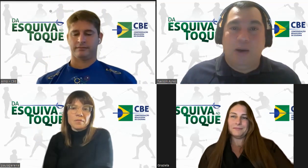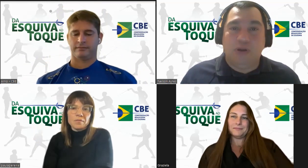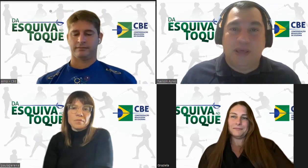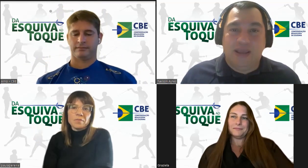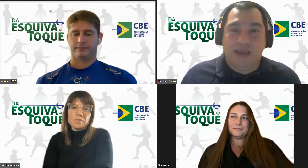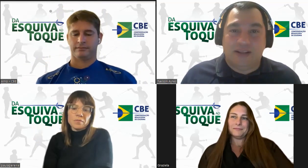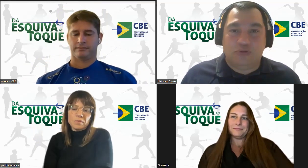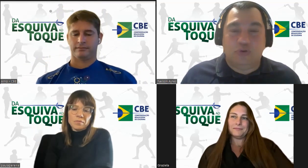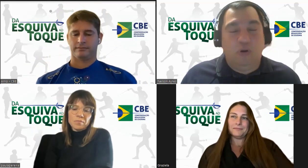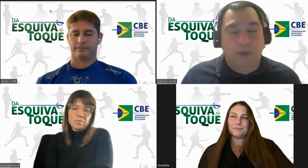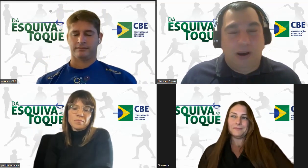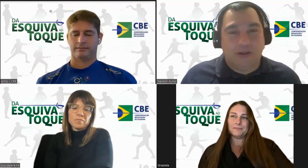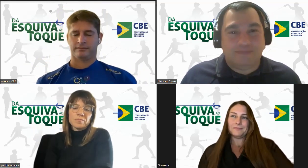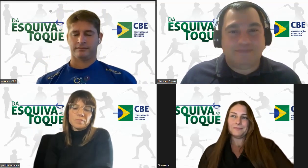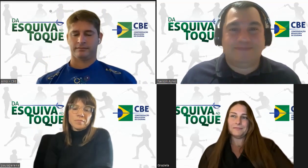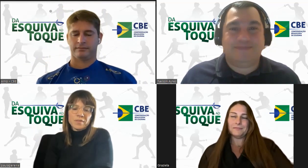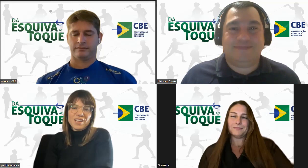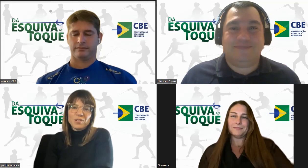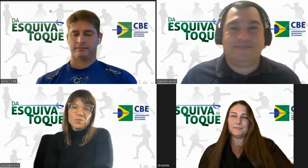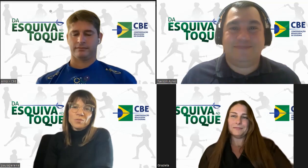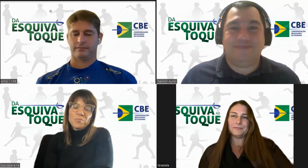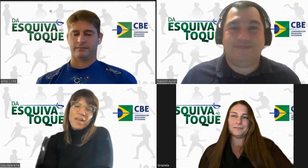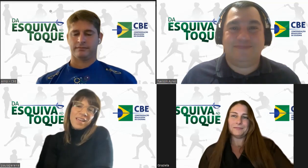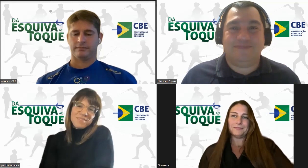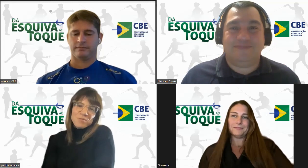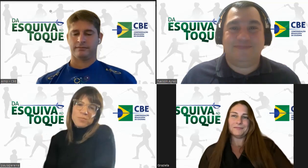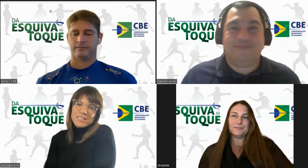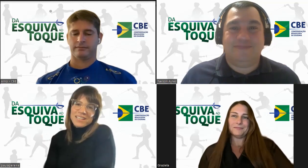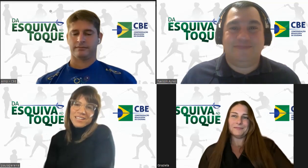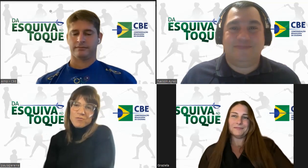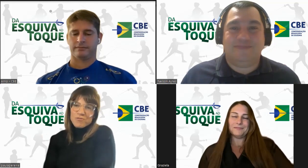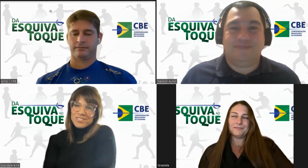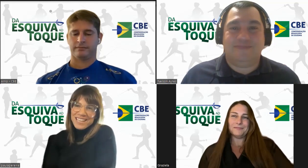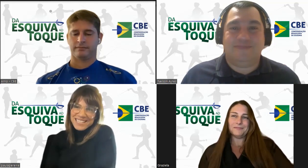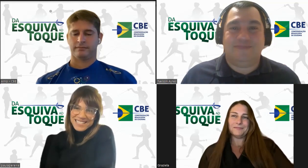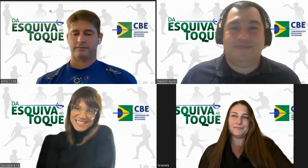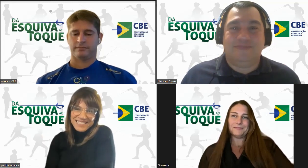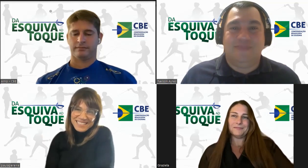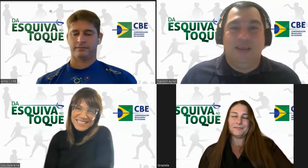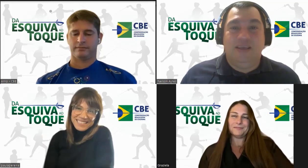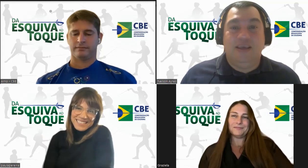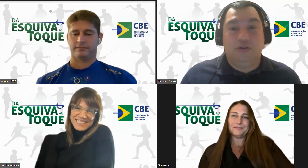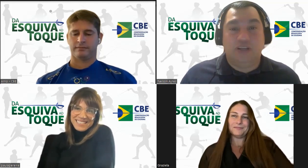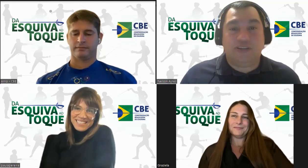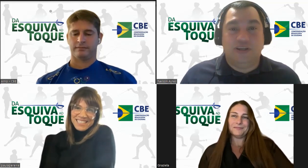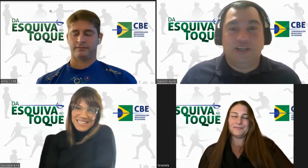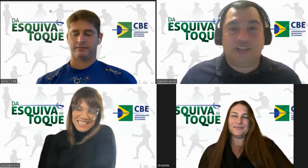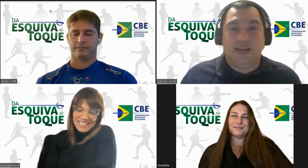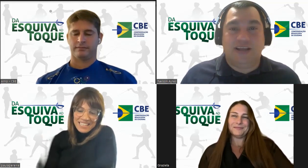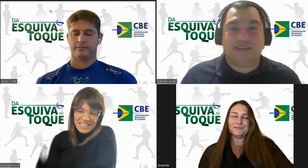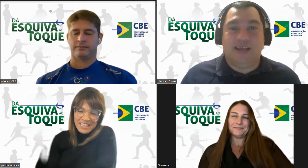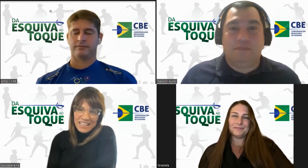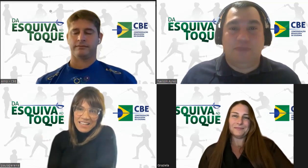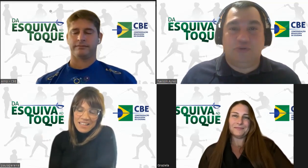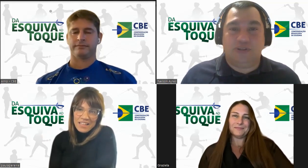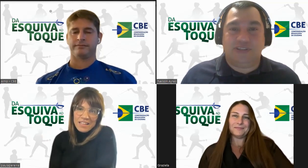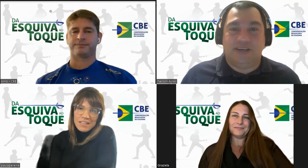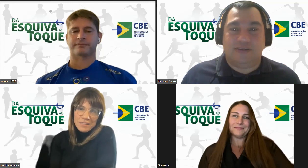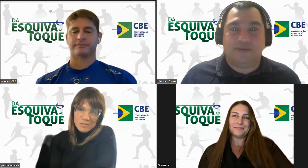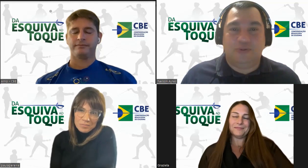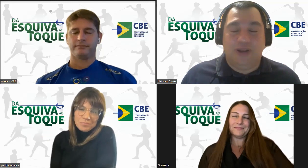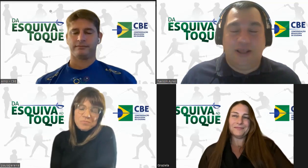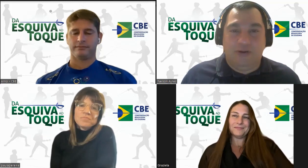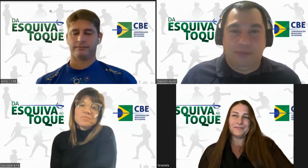Paula Pereira tudo bom Paula tudo bem com vocês e a nutricionista Graziela